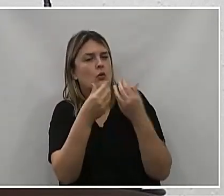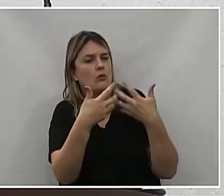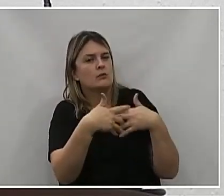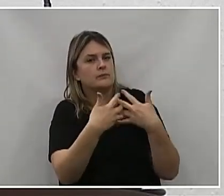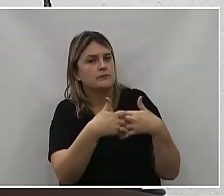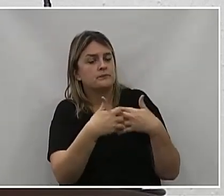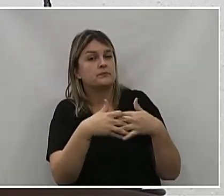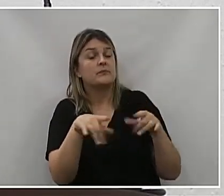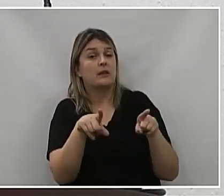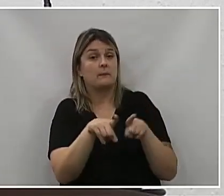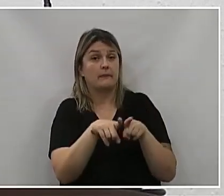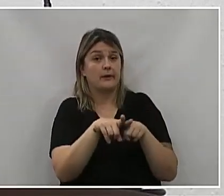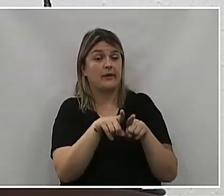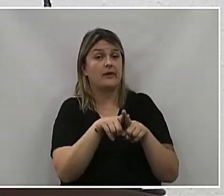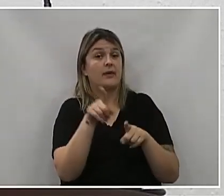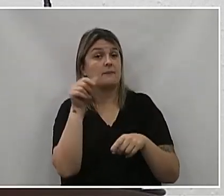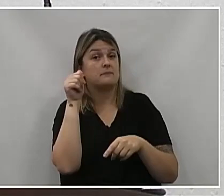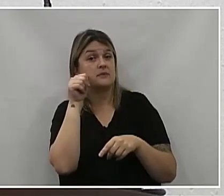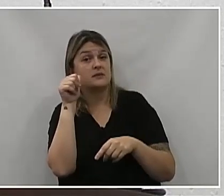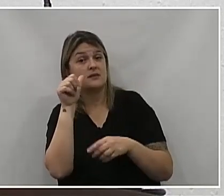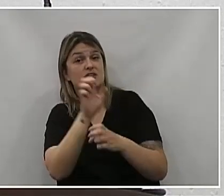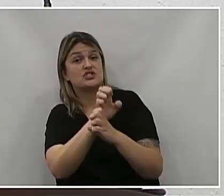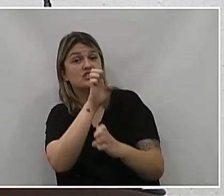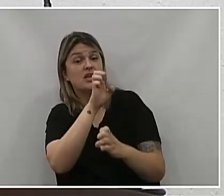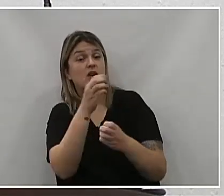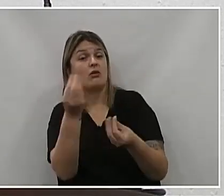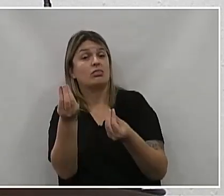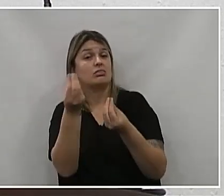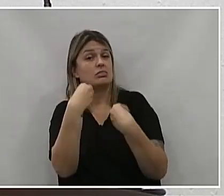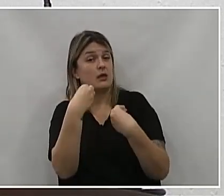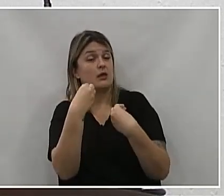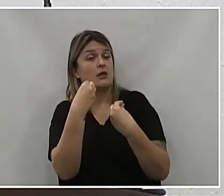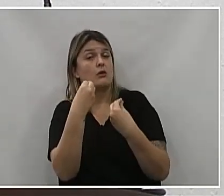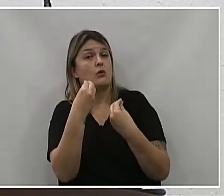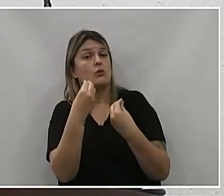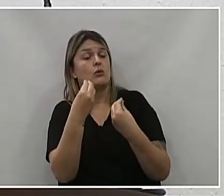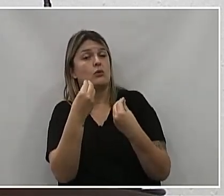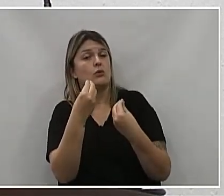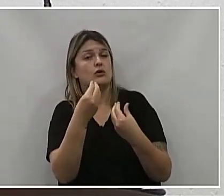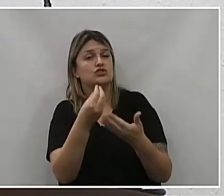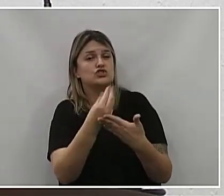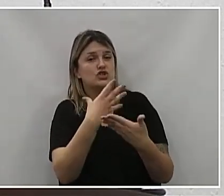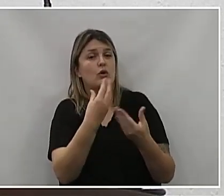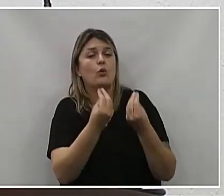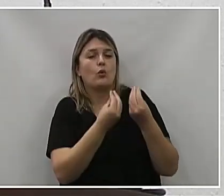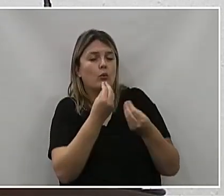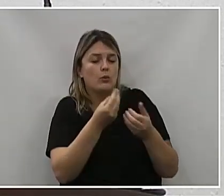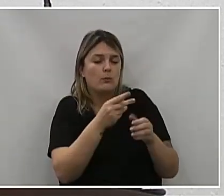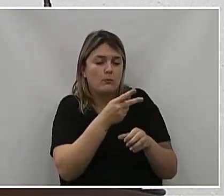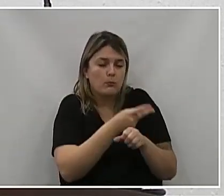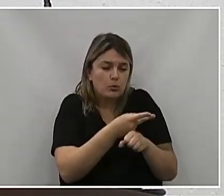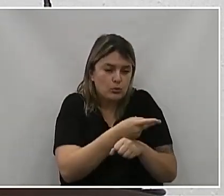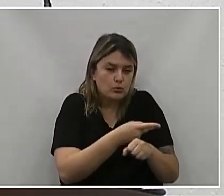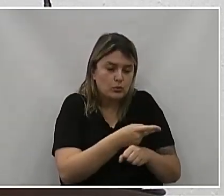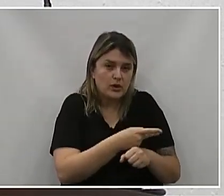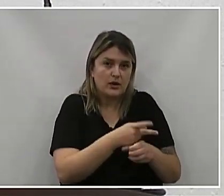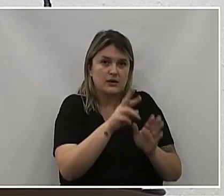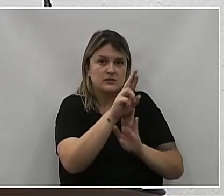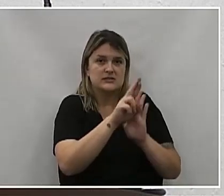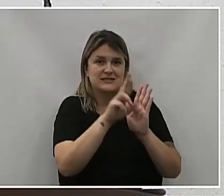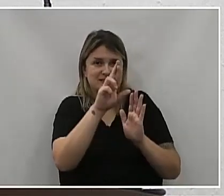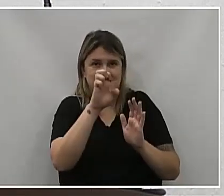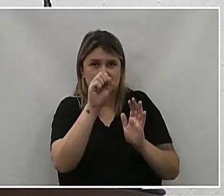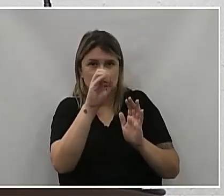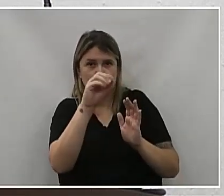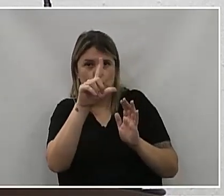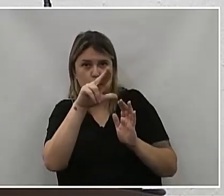funcionamento, inclusive foi ela que me deu as dicas sobre essa resolução aqui da parte técnica. Foi